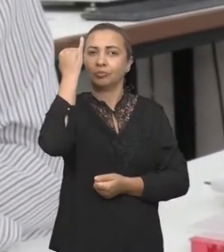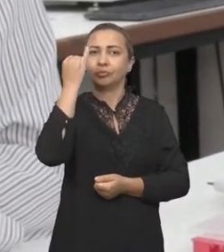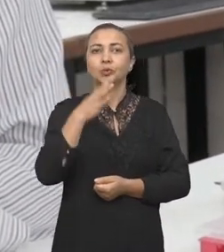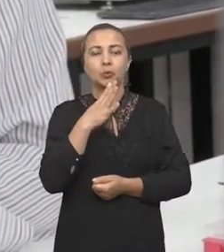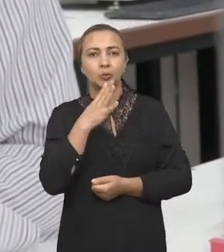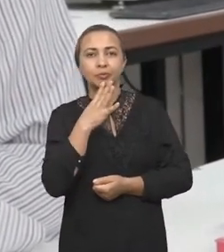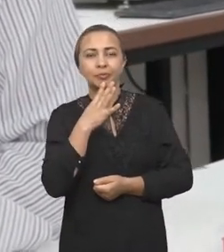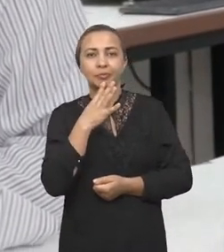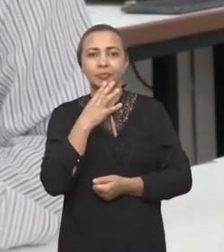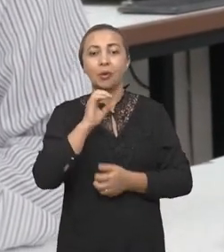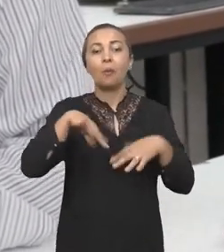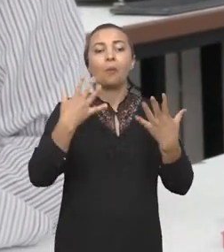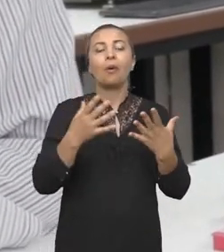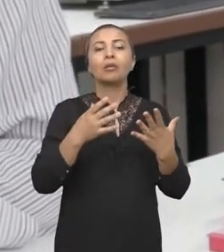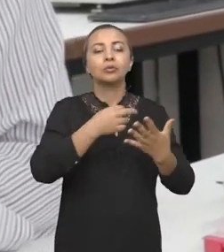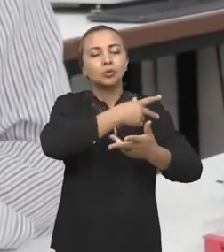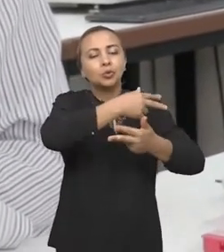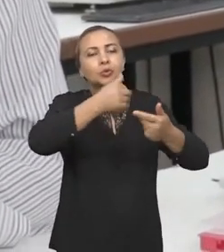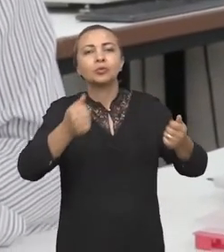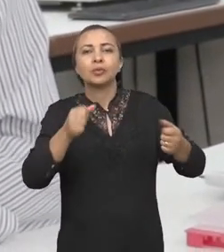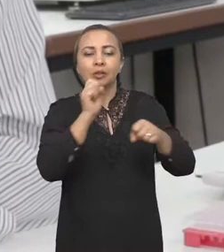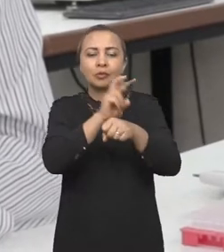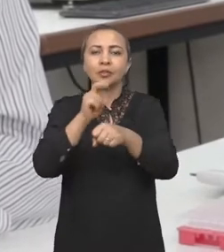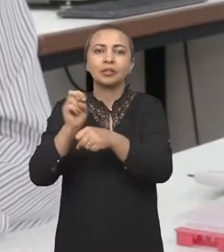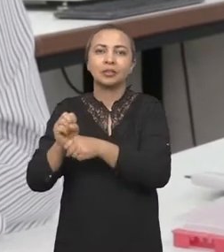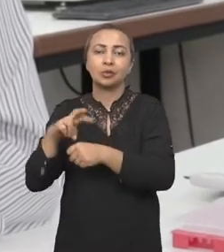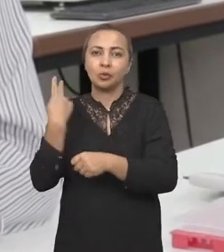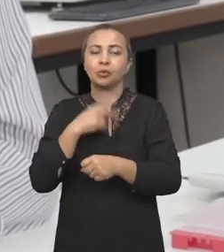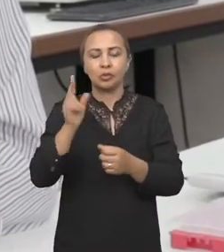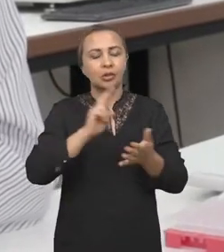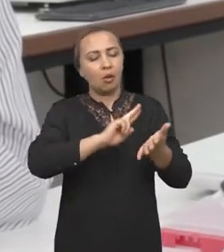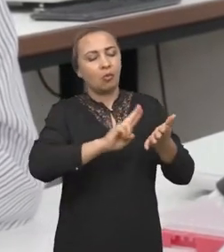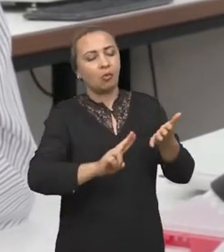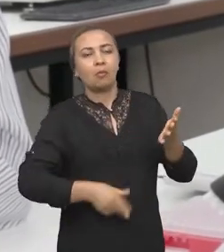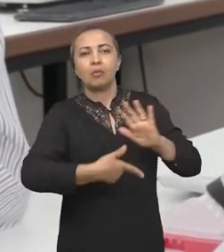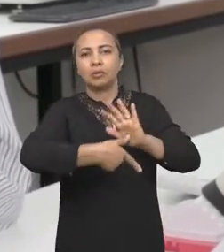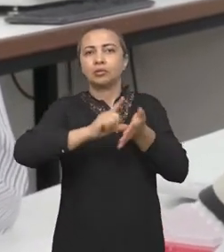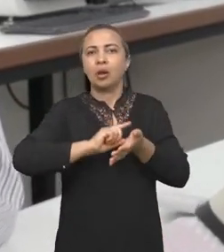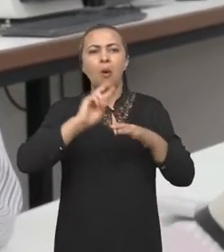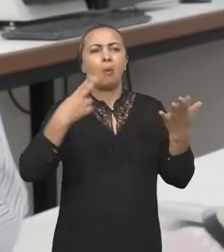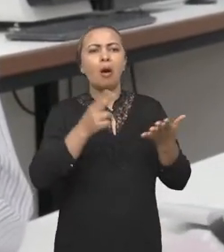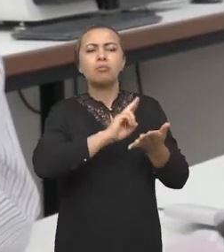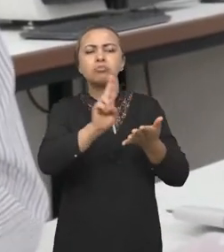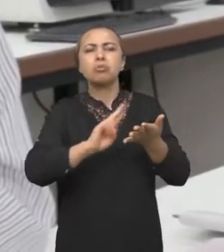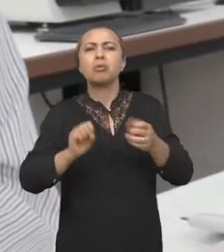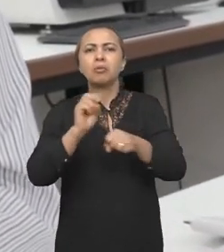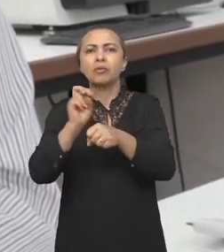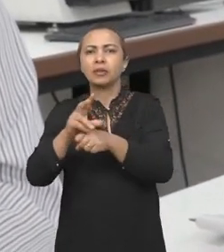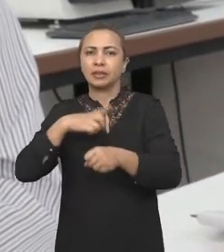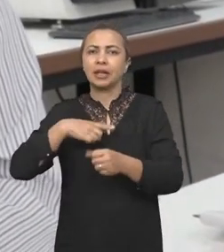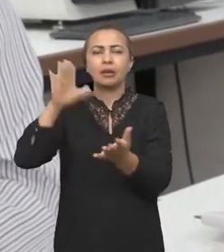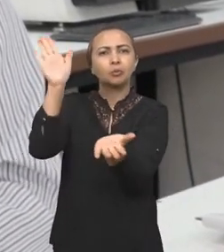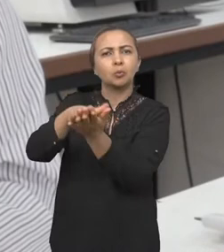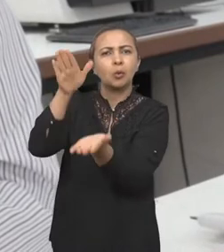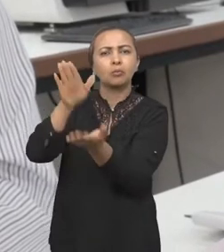a gente reconhecer os tipos virais que a gente definiu previamente, quais são os tipos prevalentes no